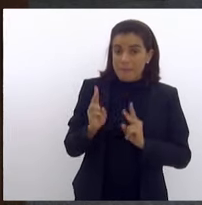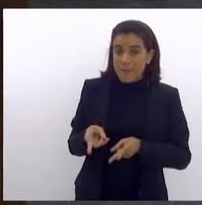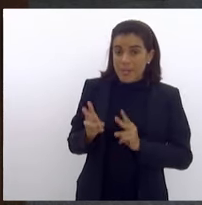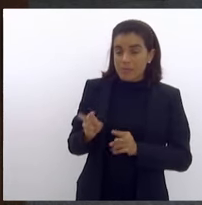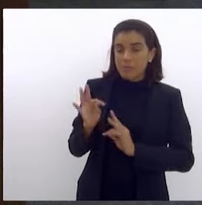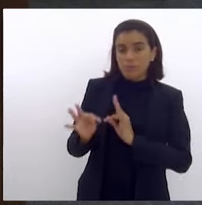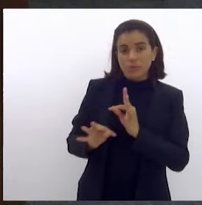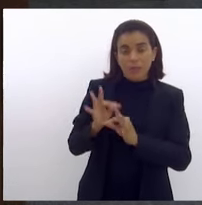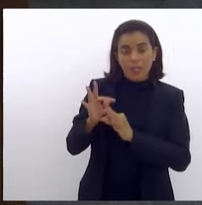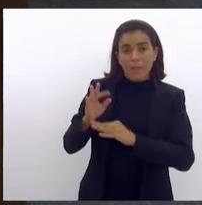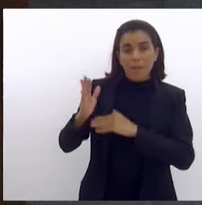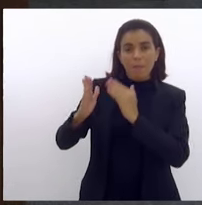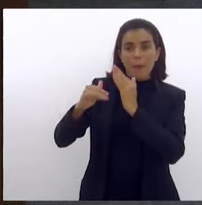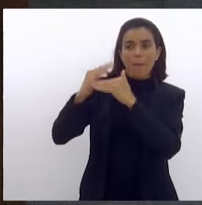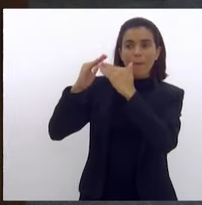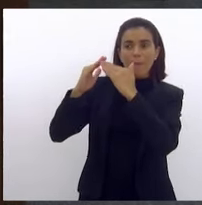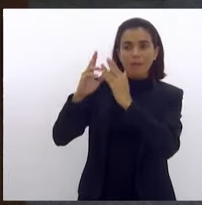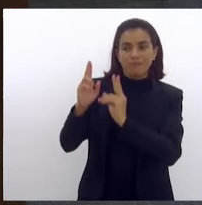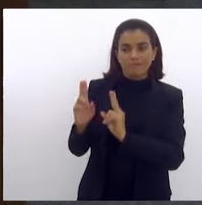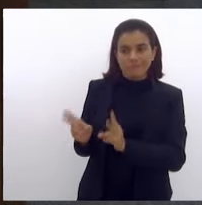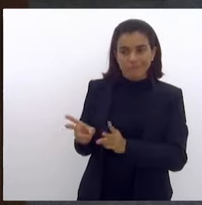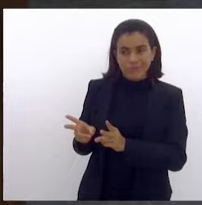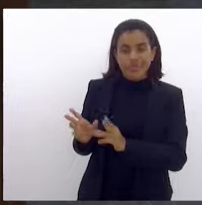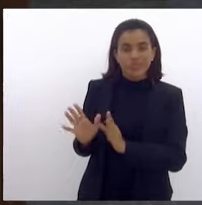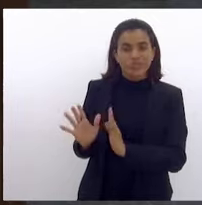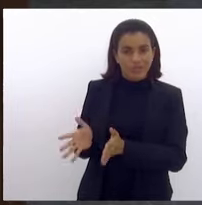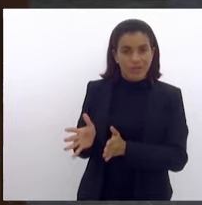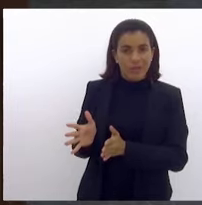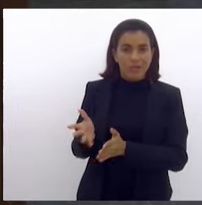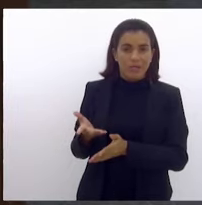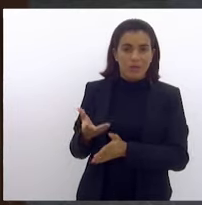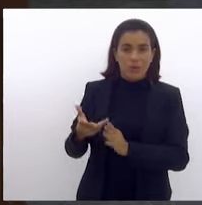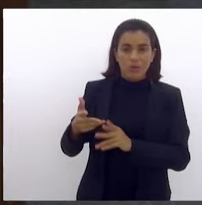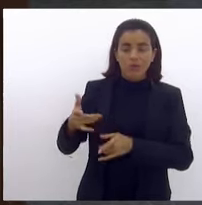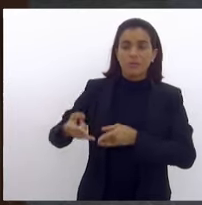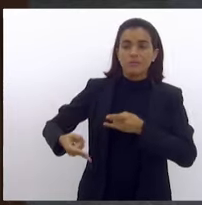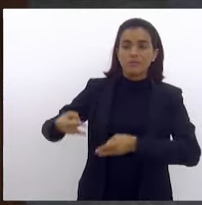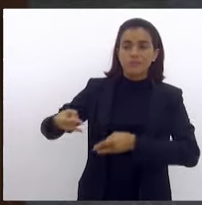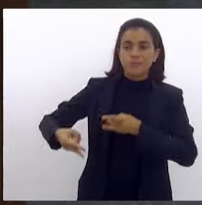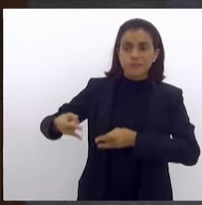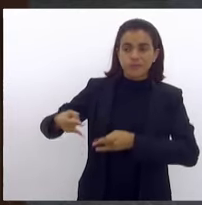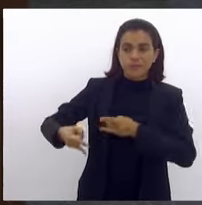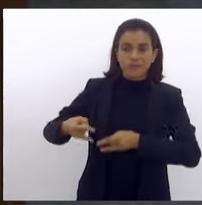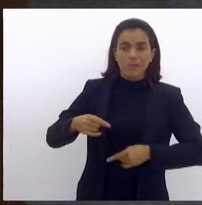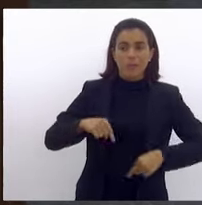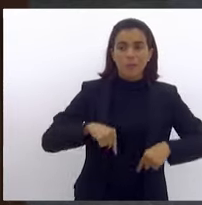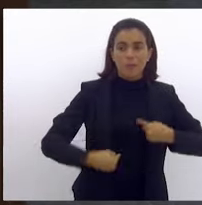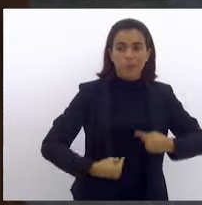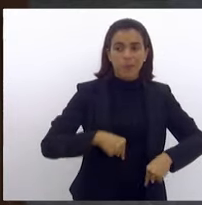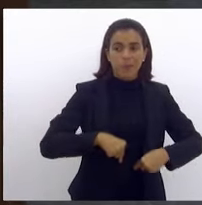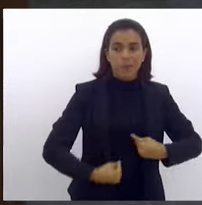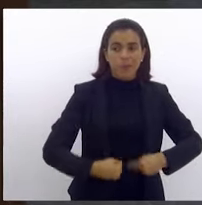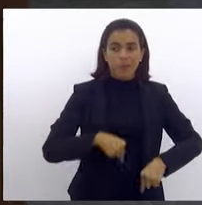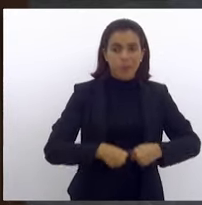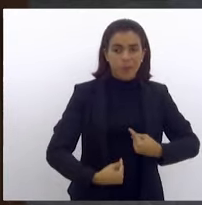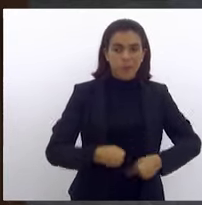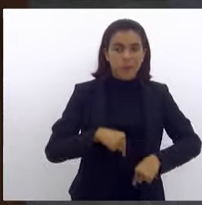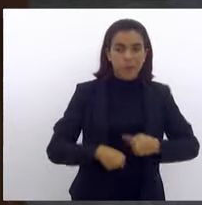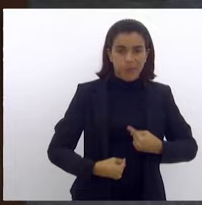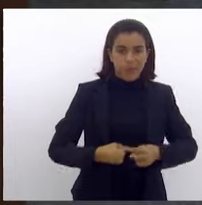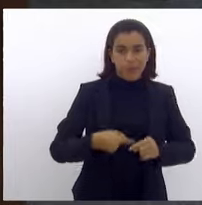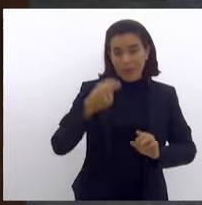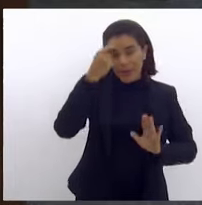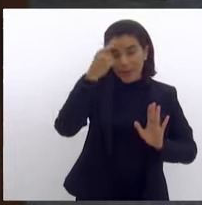tenham avançado muito, né, com telecirurgia, microcirurgia, até inteligência artificial, é